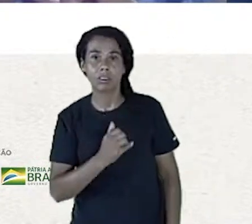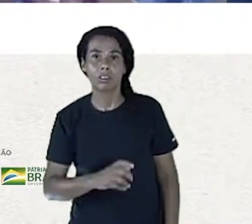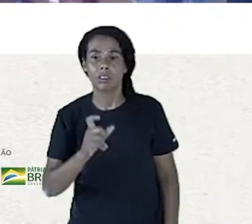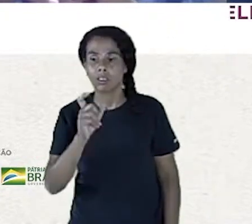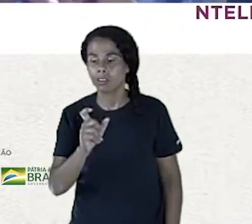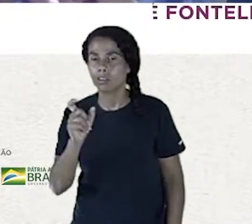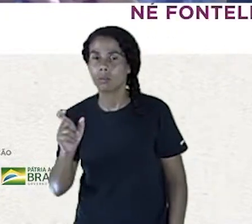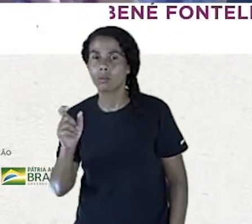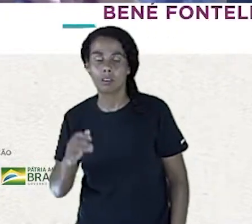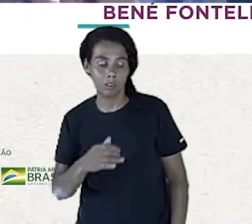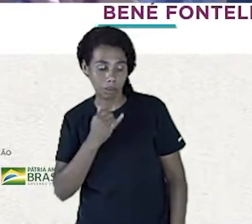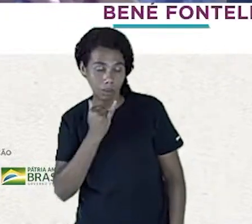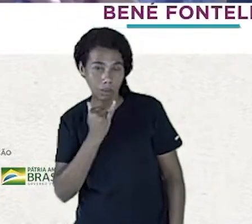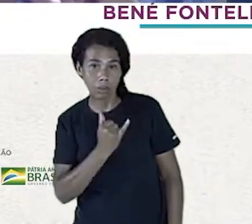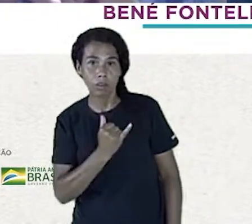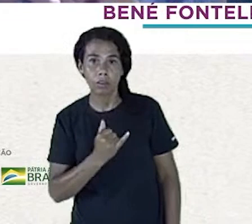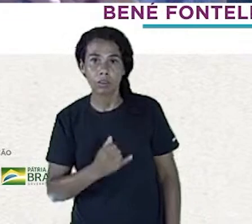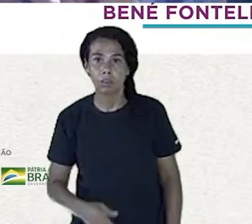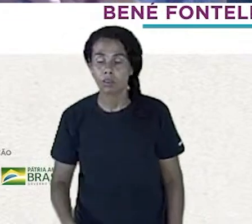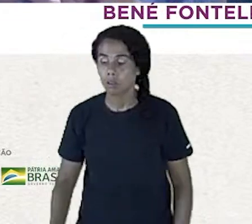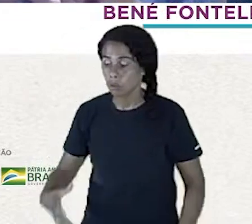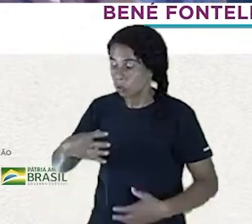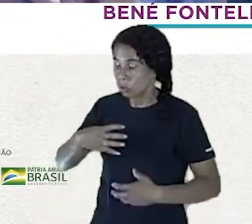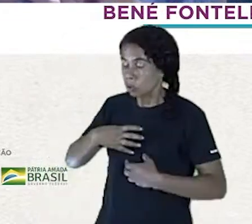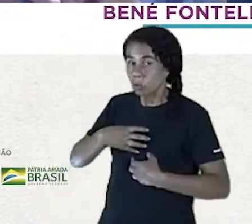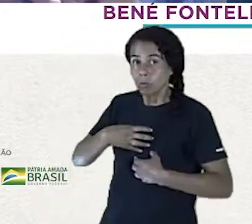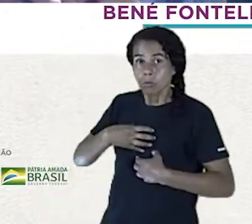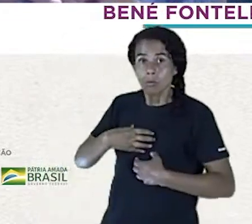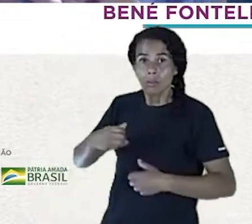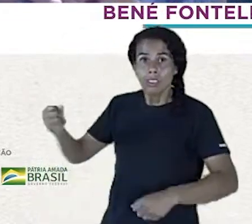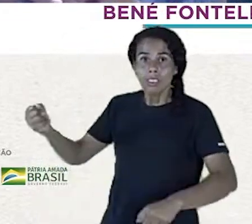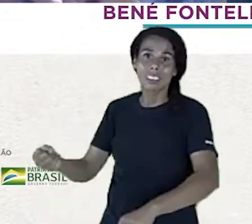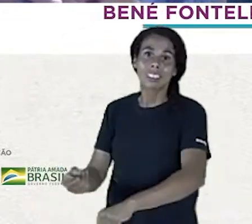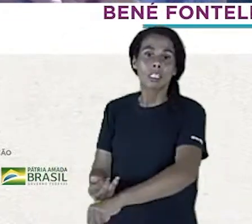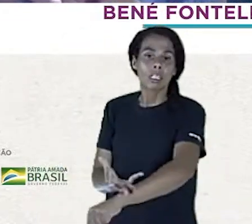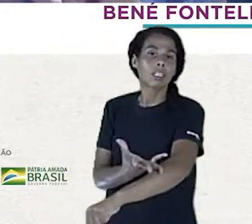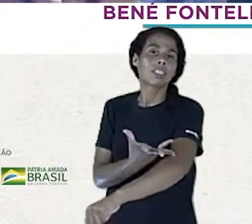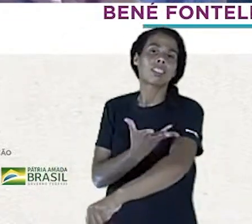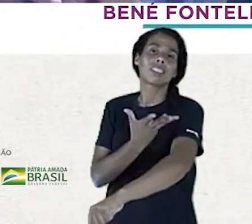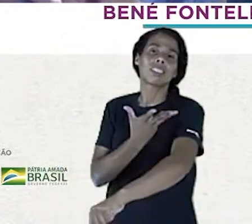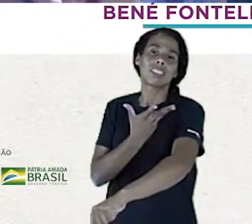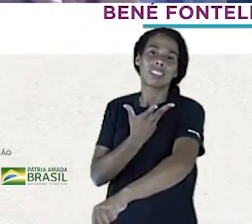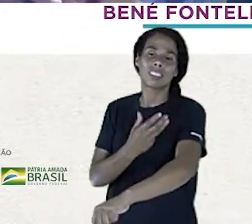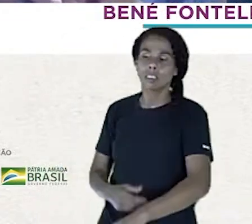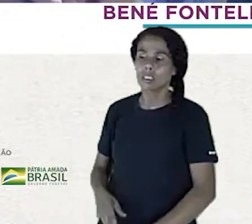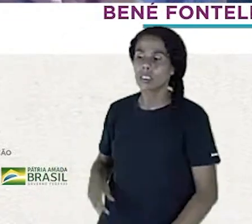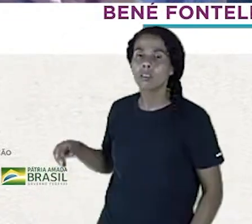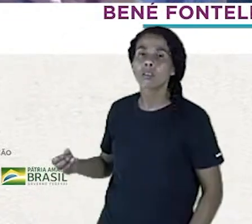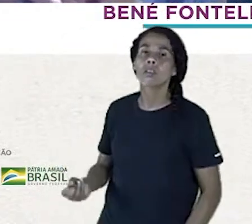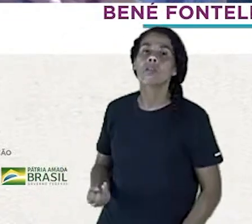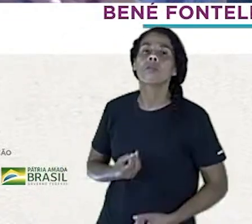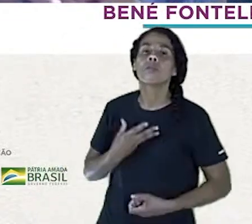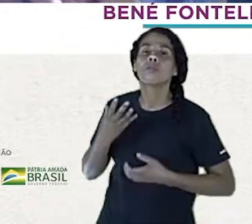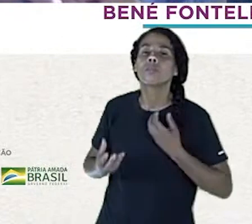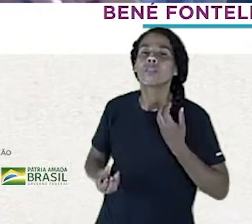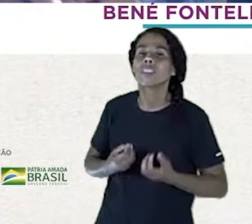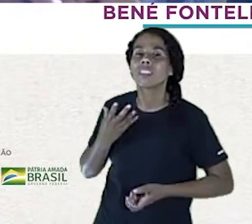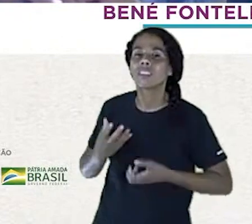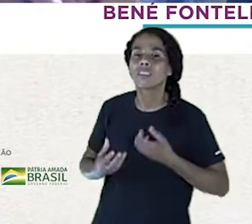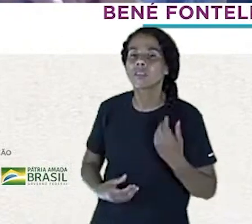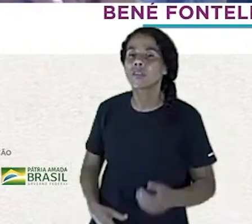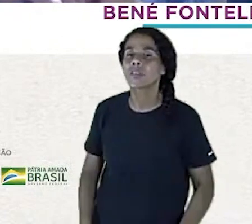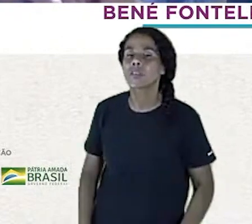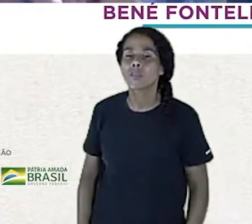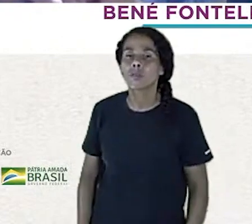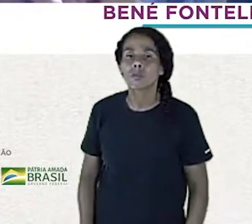nem anotá-las no papel. E você fala a sua poesia, sua poética. E quanto você sabe